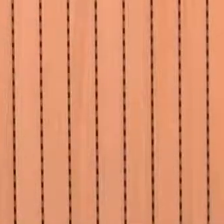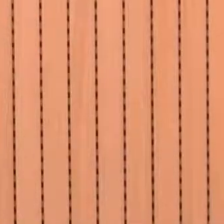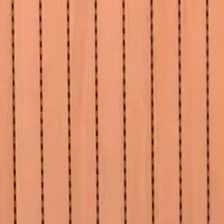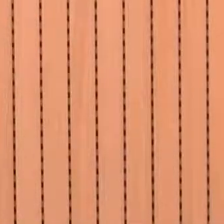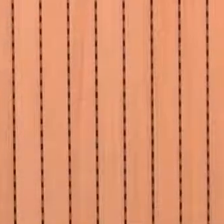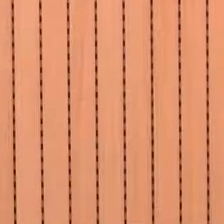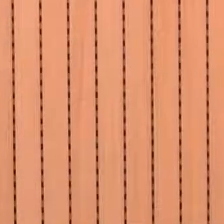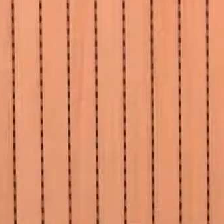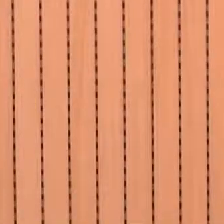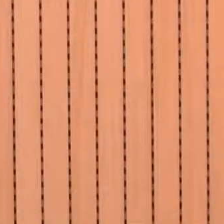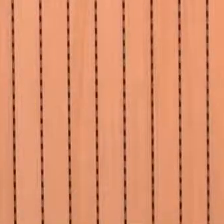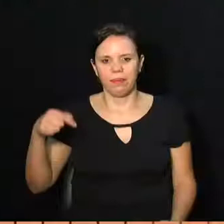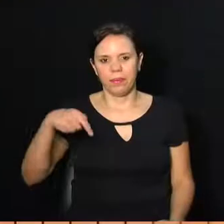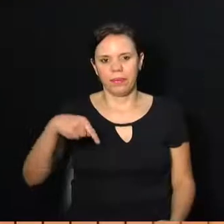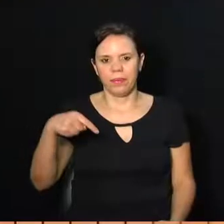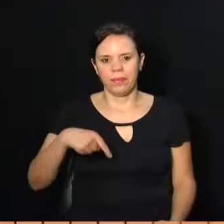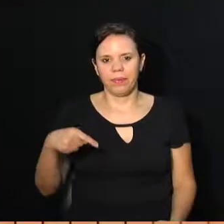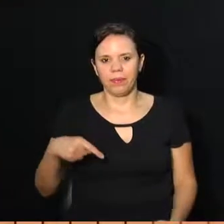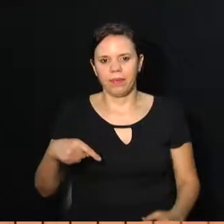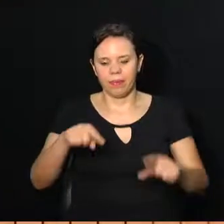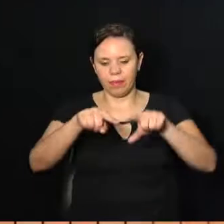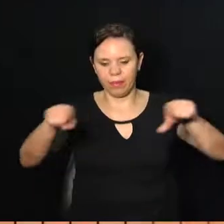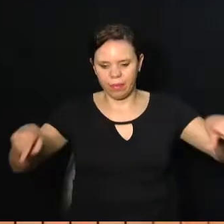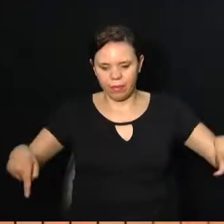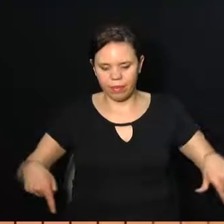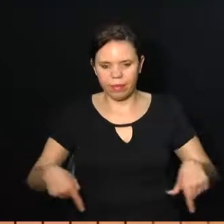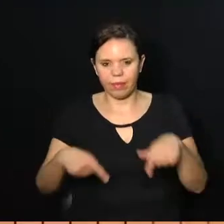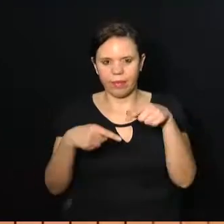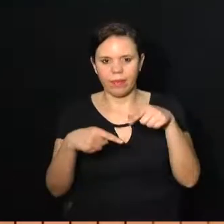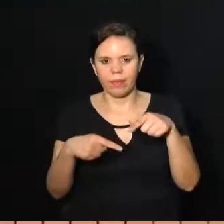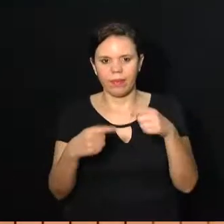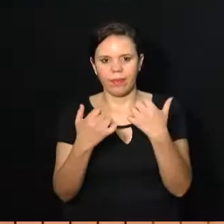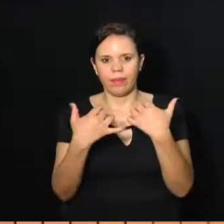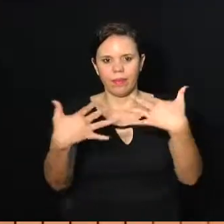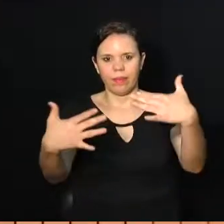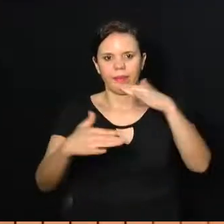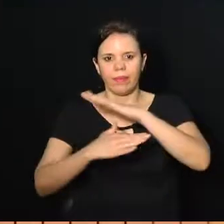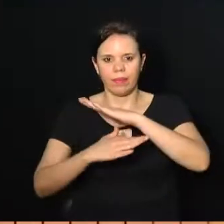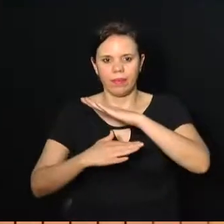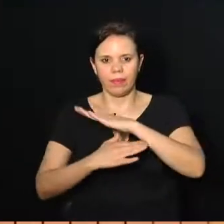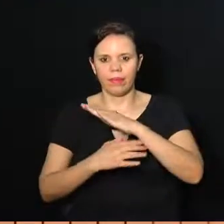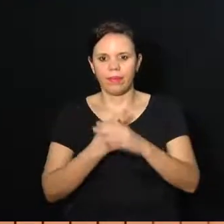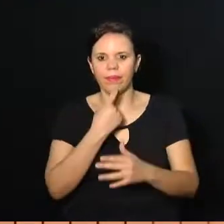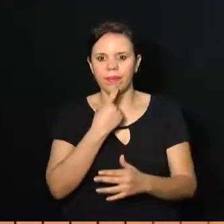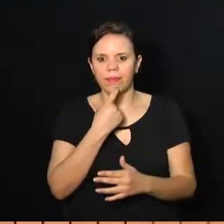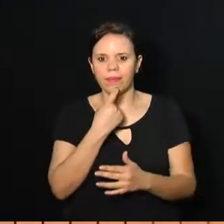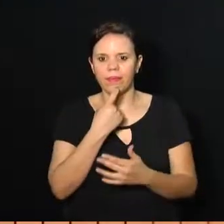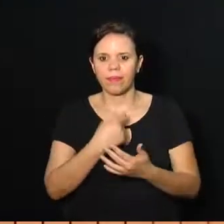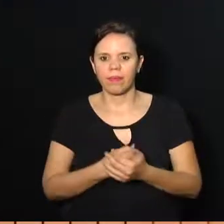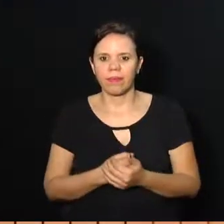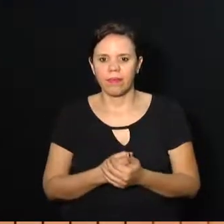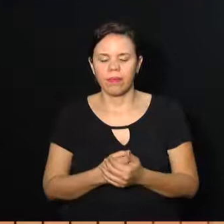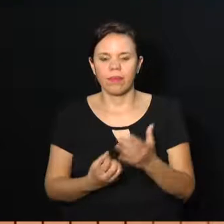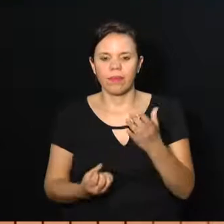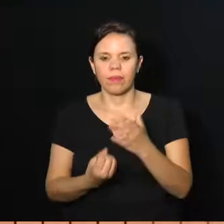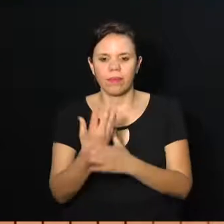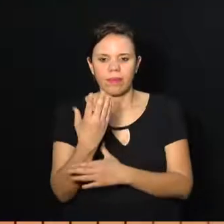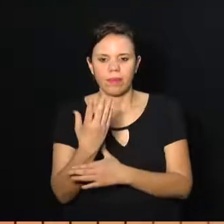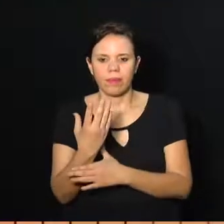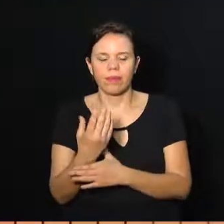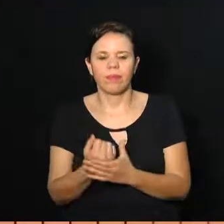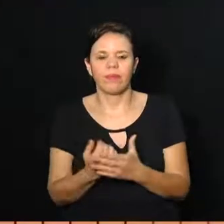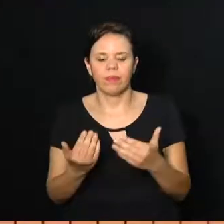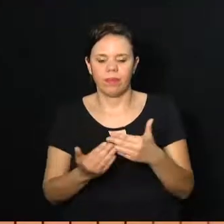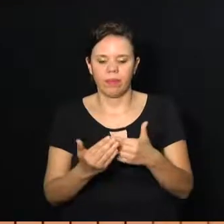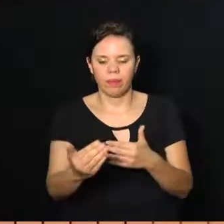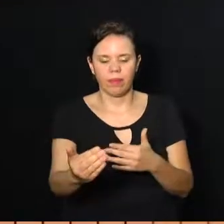Estamos ao vivo aqui na sala Silvia Pascoal, o plenarinho da Câmara Municipal de Campinas, onde acontece dentro de